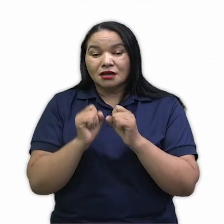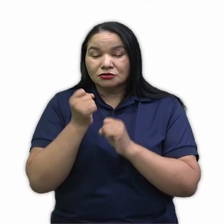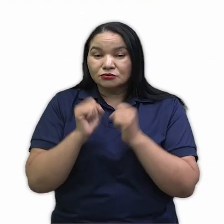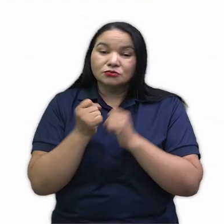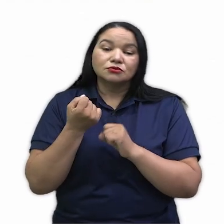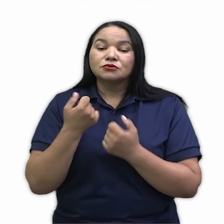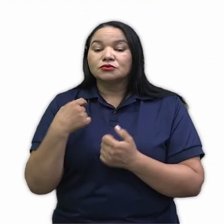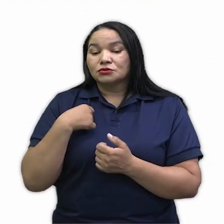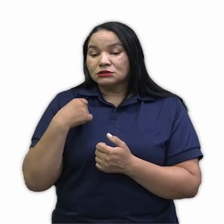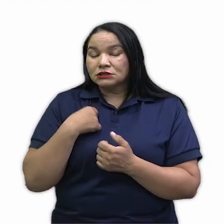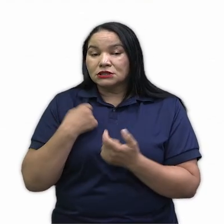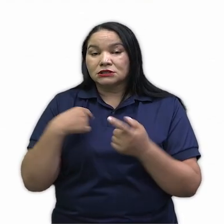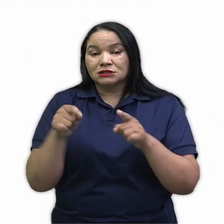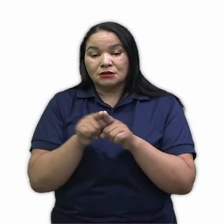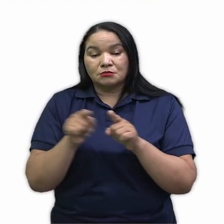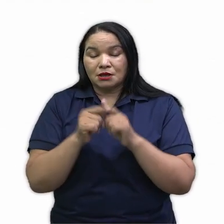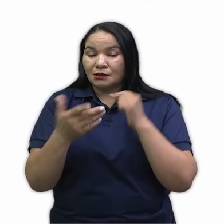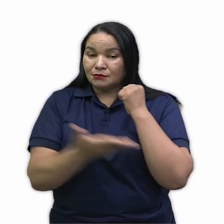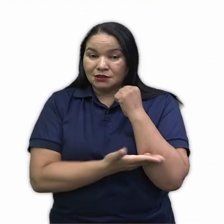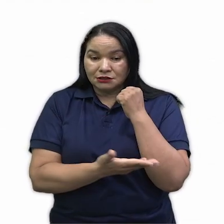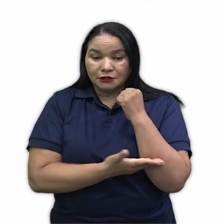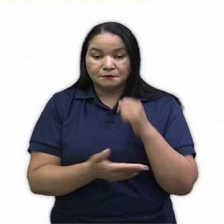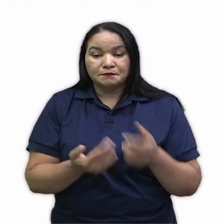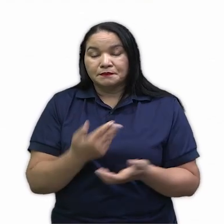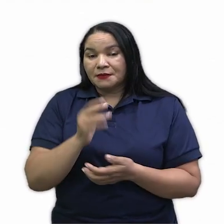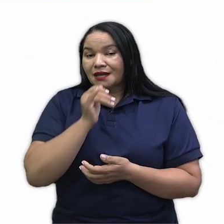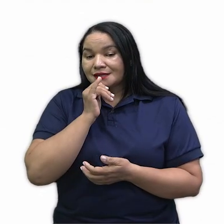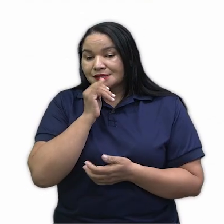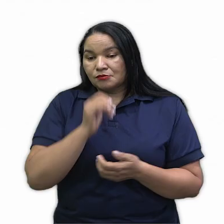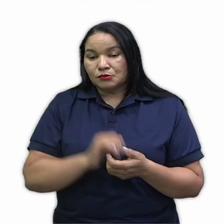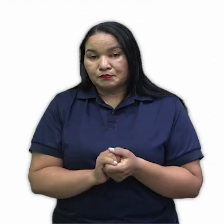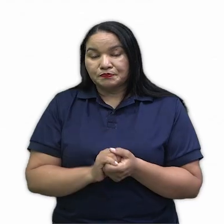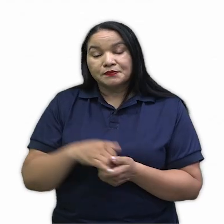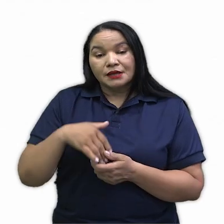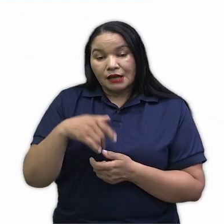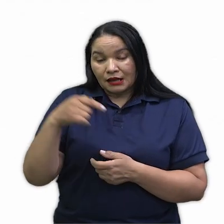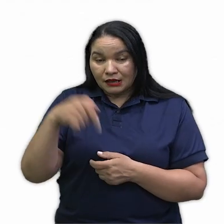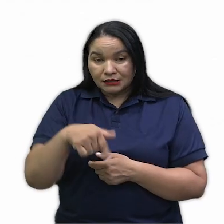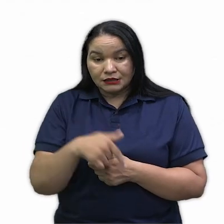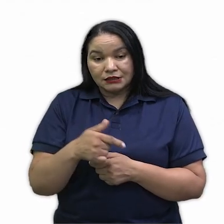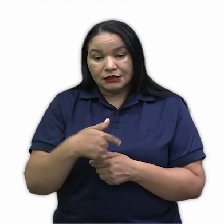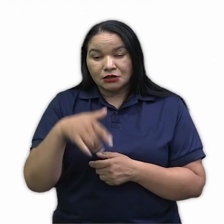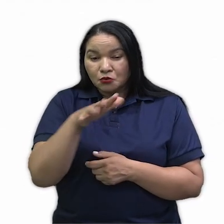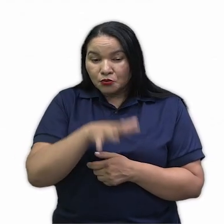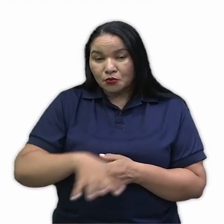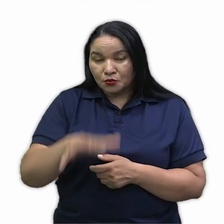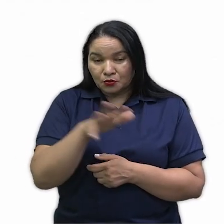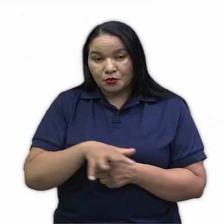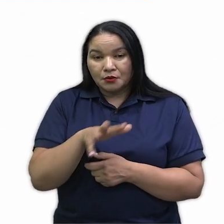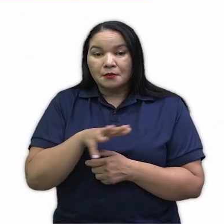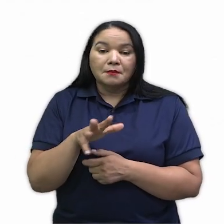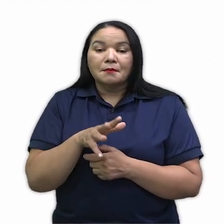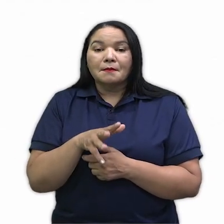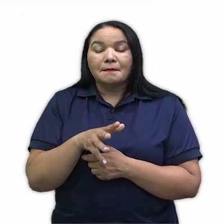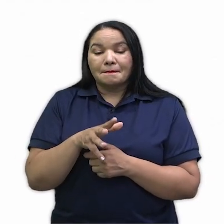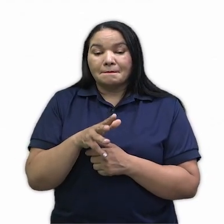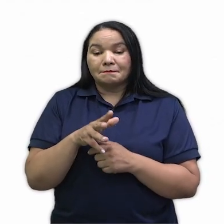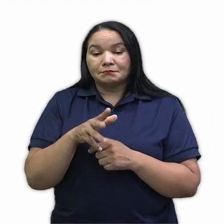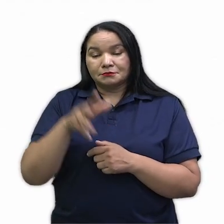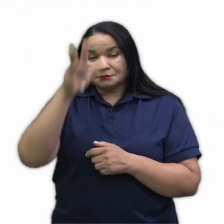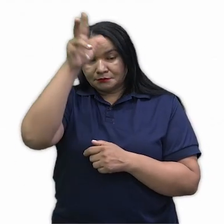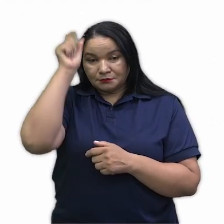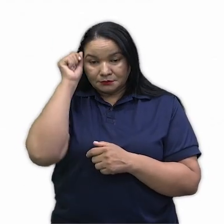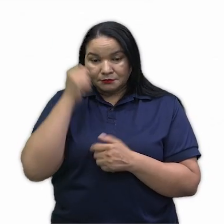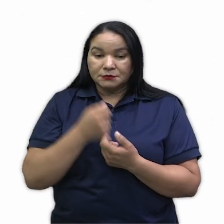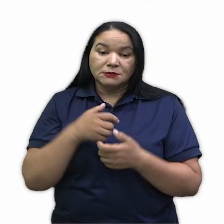a madeira, tá? Por exemplo, aqui na nossa região, vamos ter muita produção do açaí,